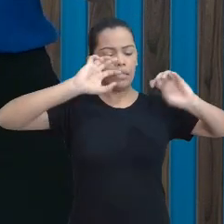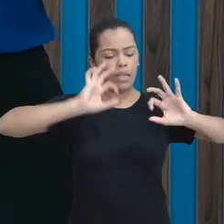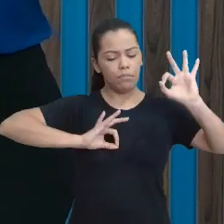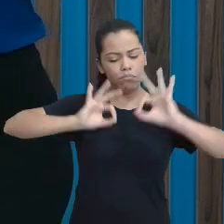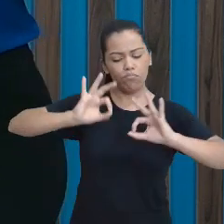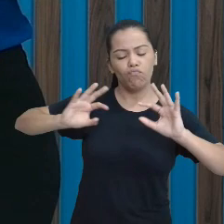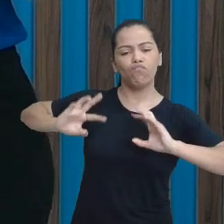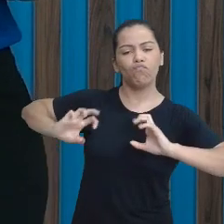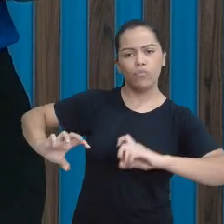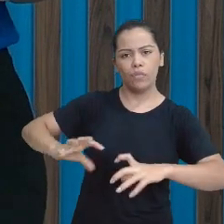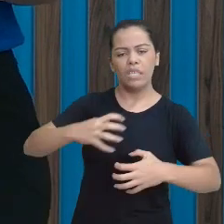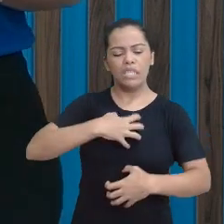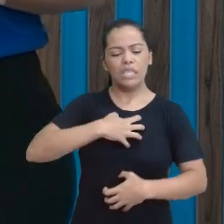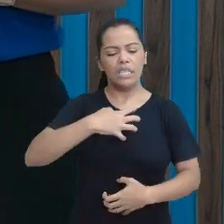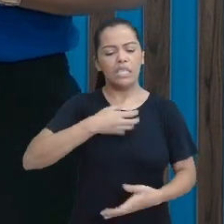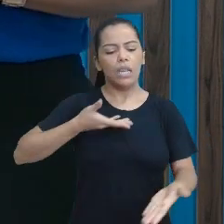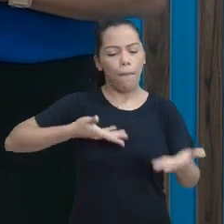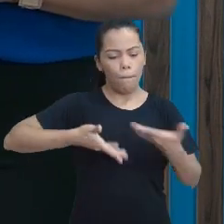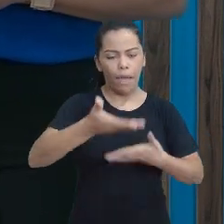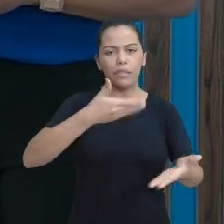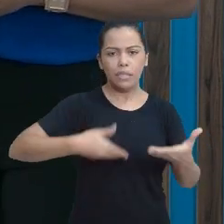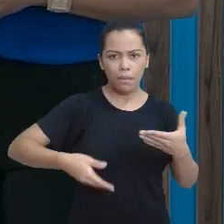ele se sinta fazendo parte.